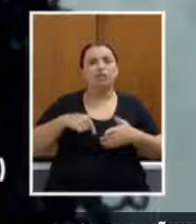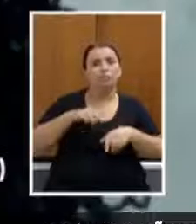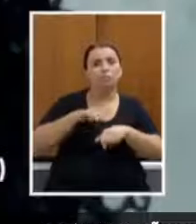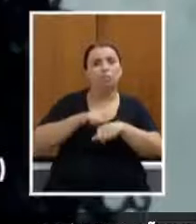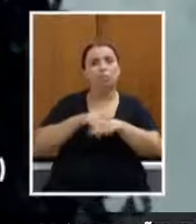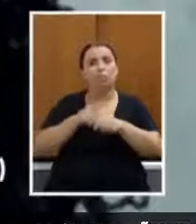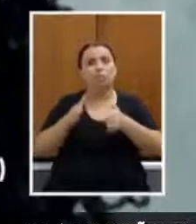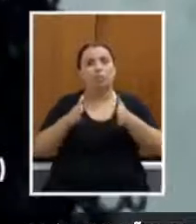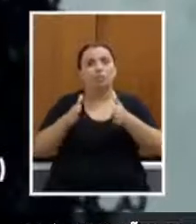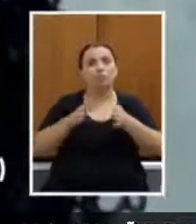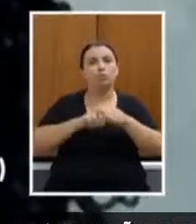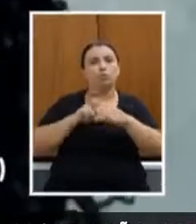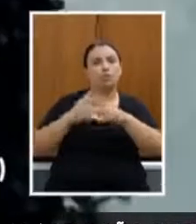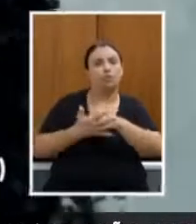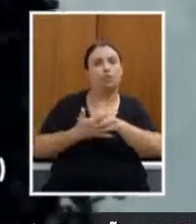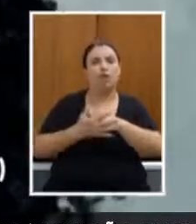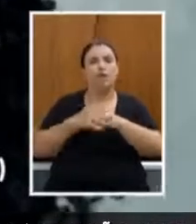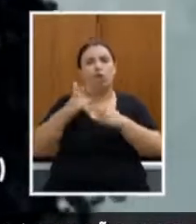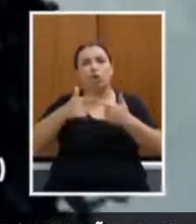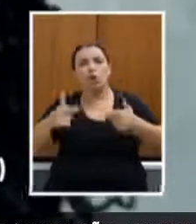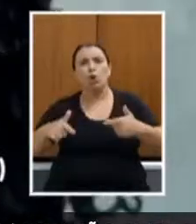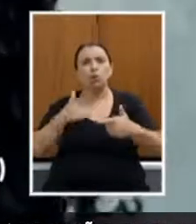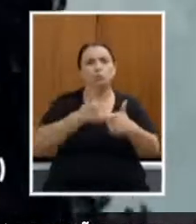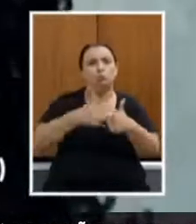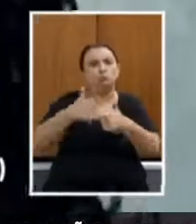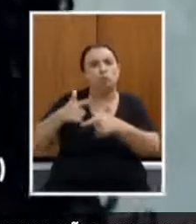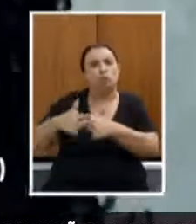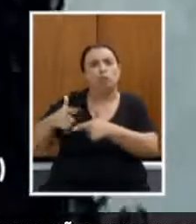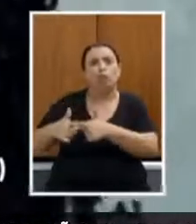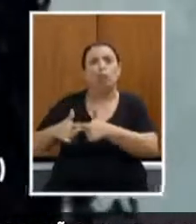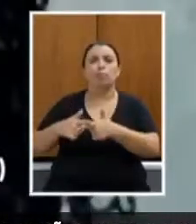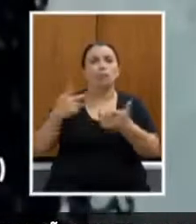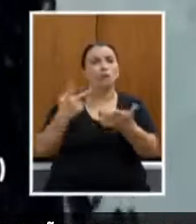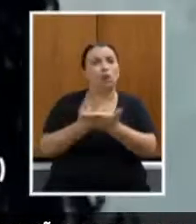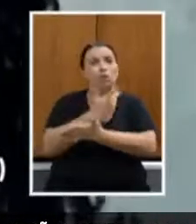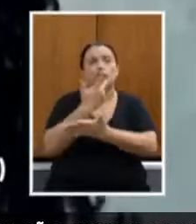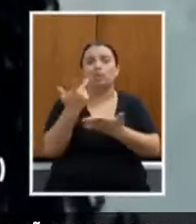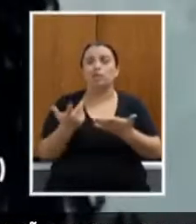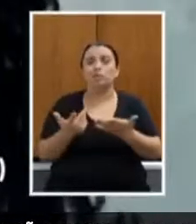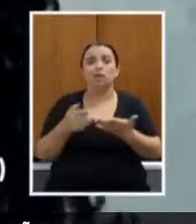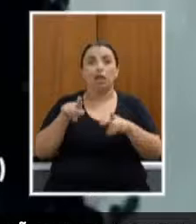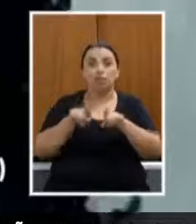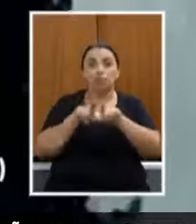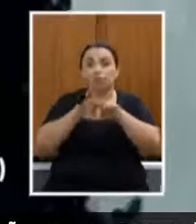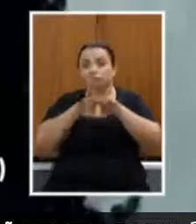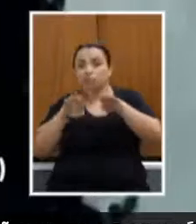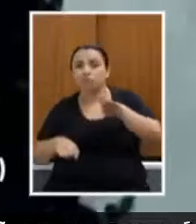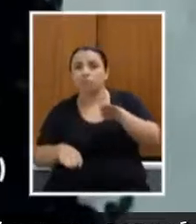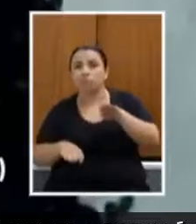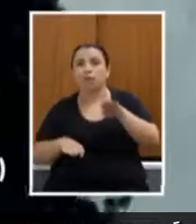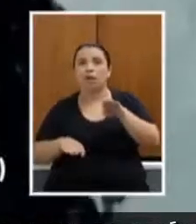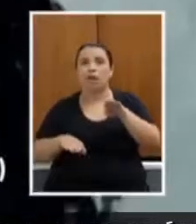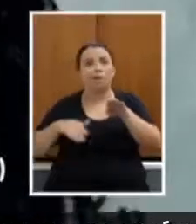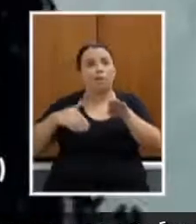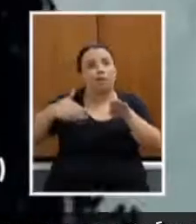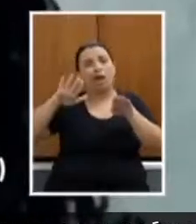tem empobrecido e a desigualdade social aumentando, pensar em como o Estado vai